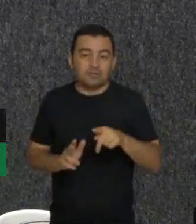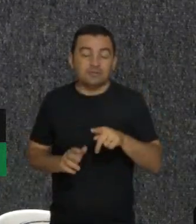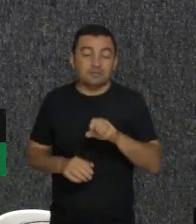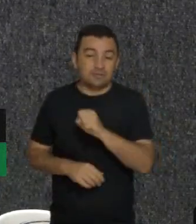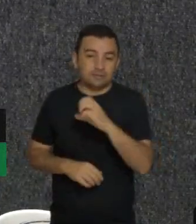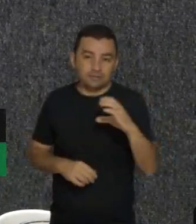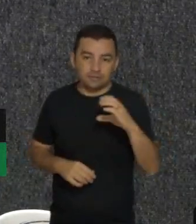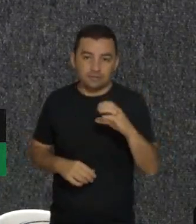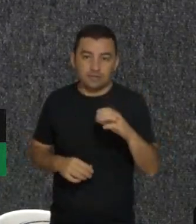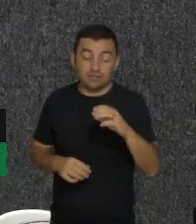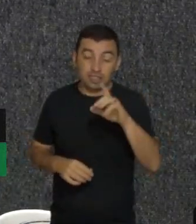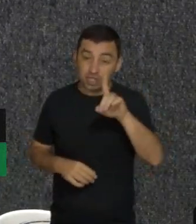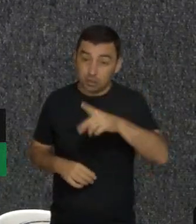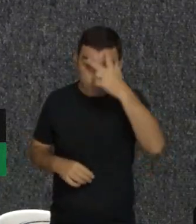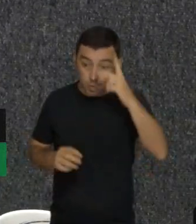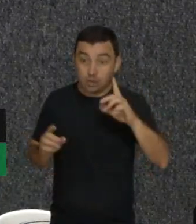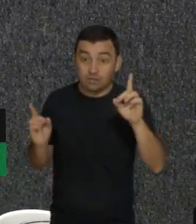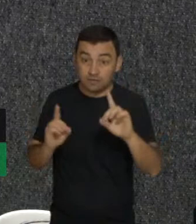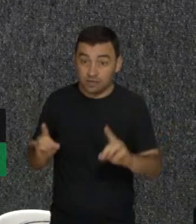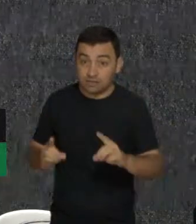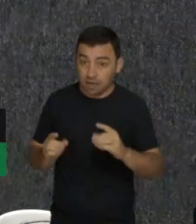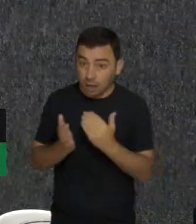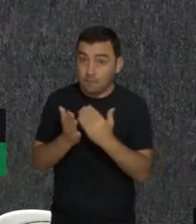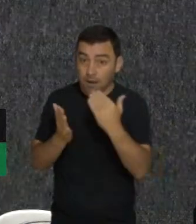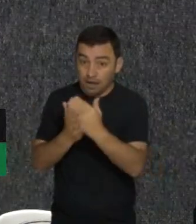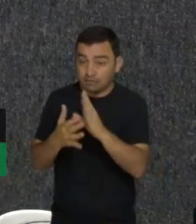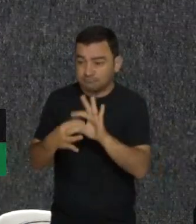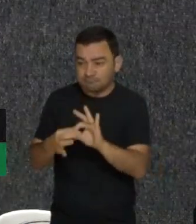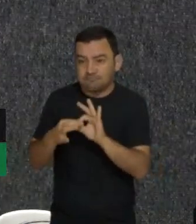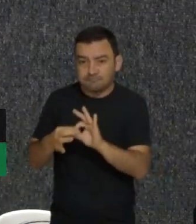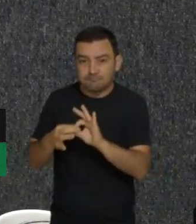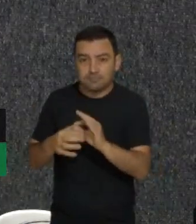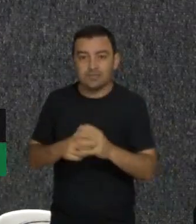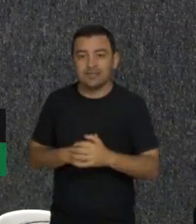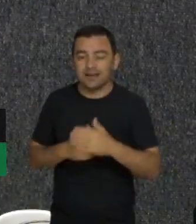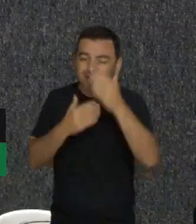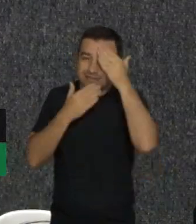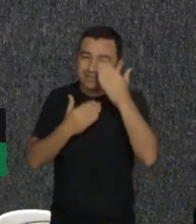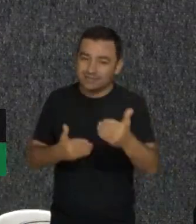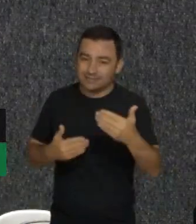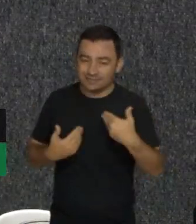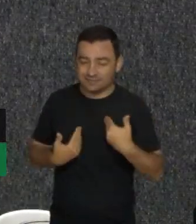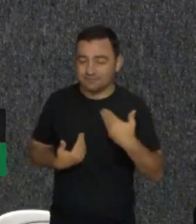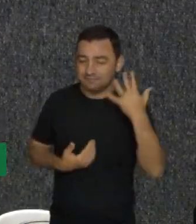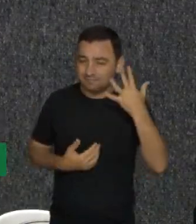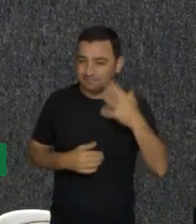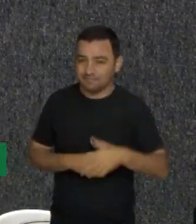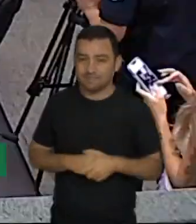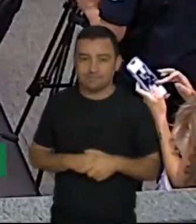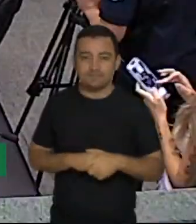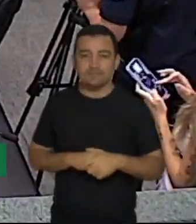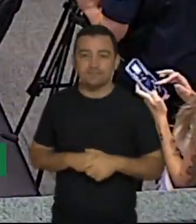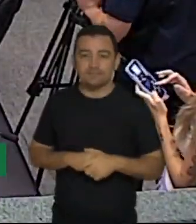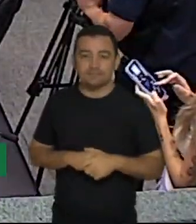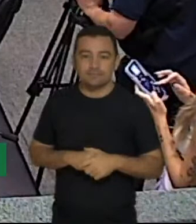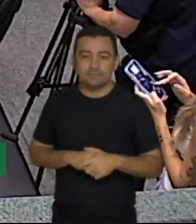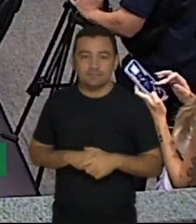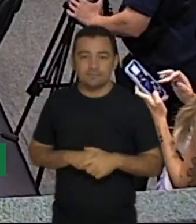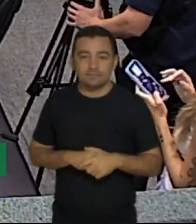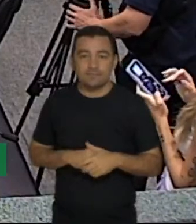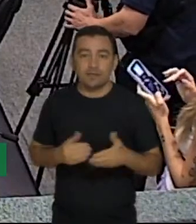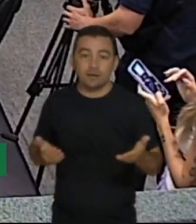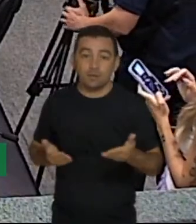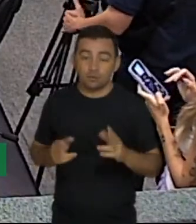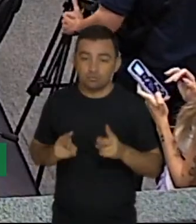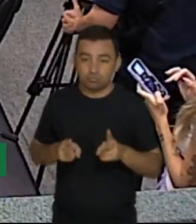comissão dos direitos da pessoa com deficiência eu queria fazer esse registro agradecer aqui a oportunidade palavra